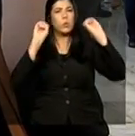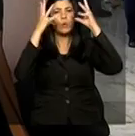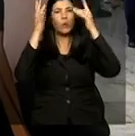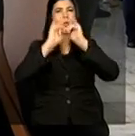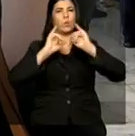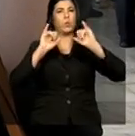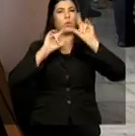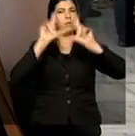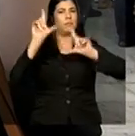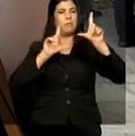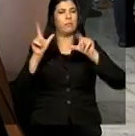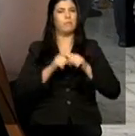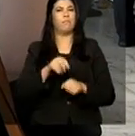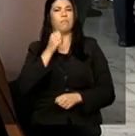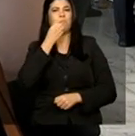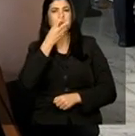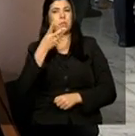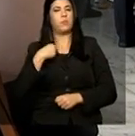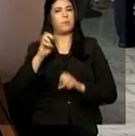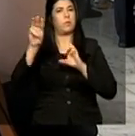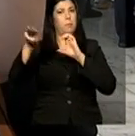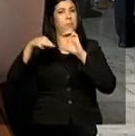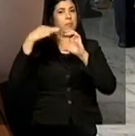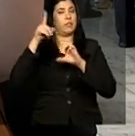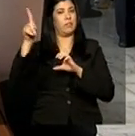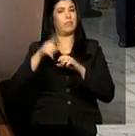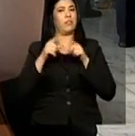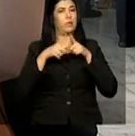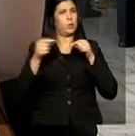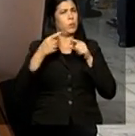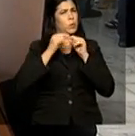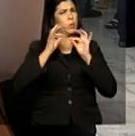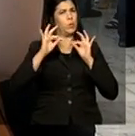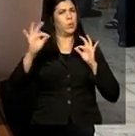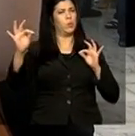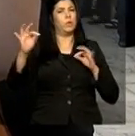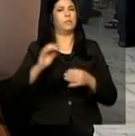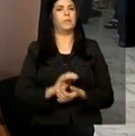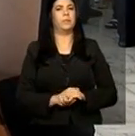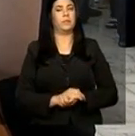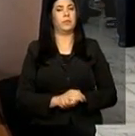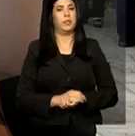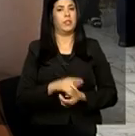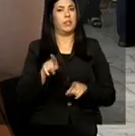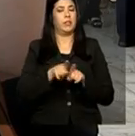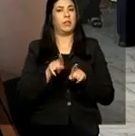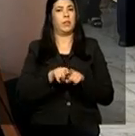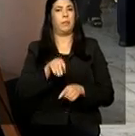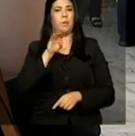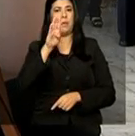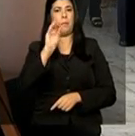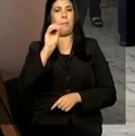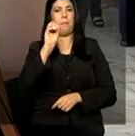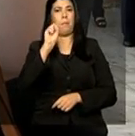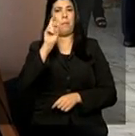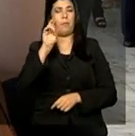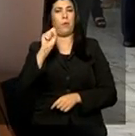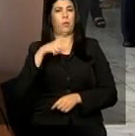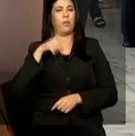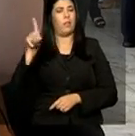João Matsuda Filho, que mandou mensagem lá do Japão, bem longe, né? Excelente. O Mark Bozer, de Portugal, né?